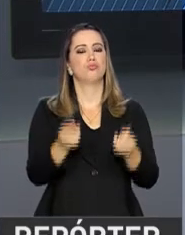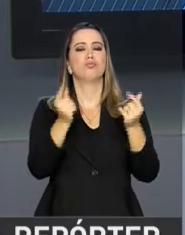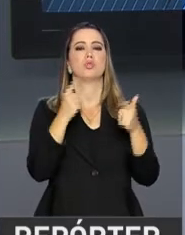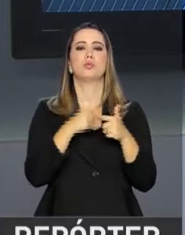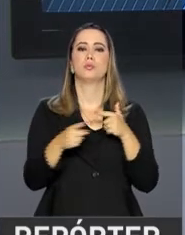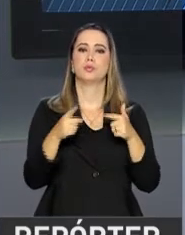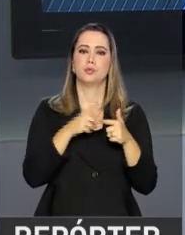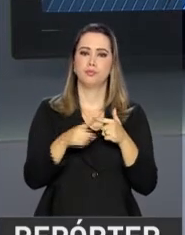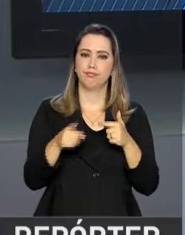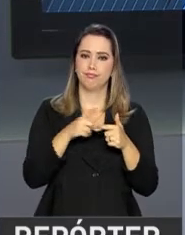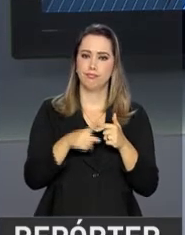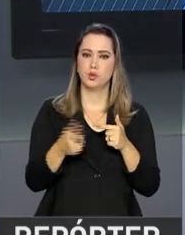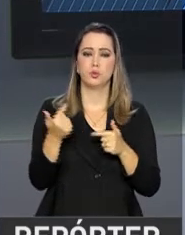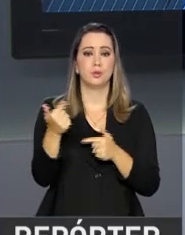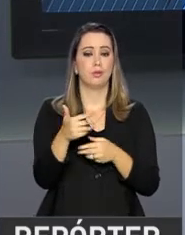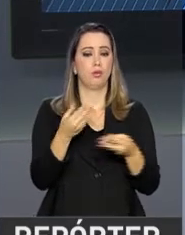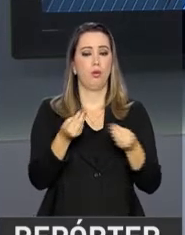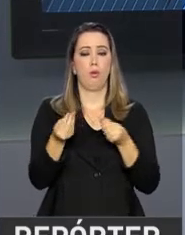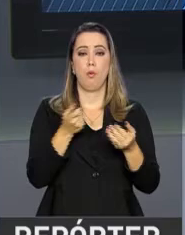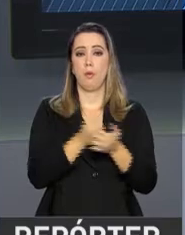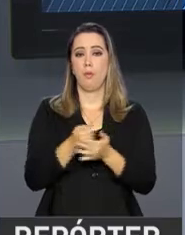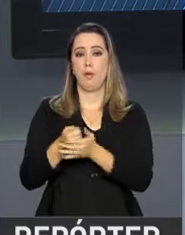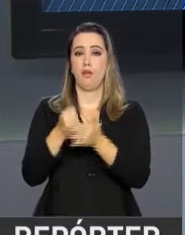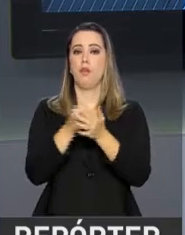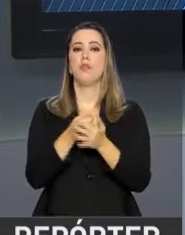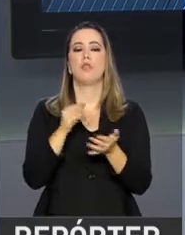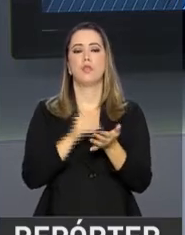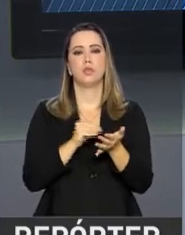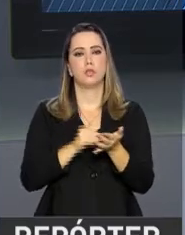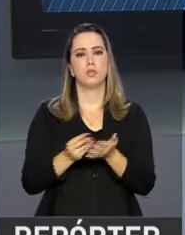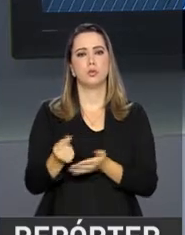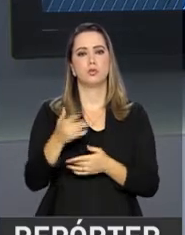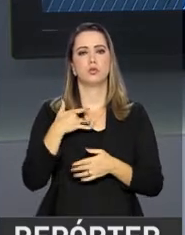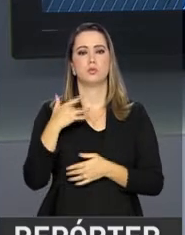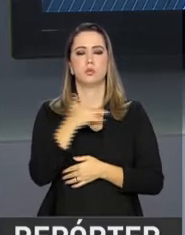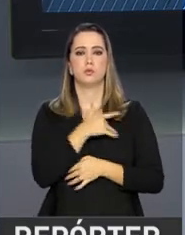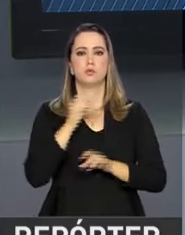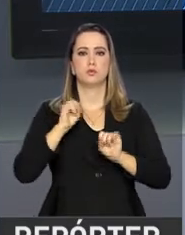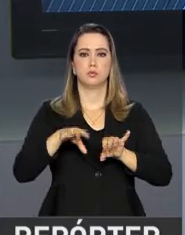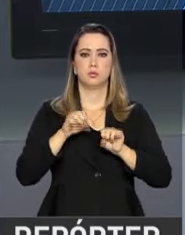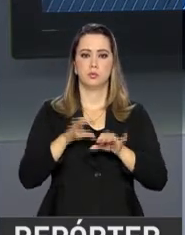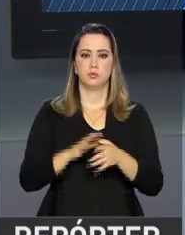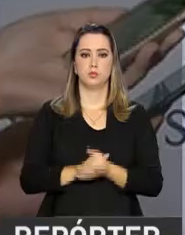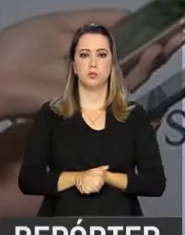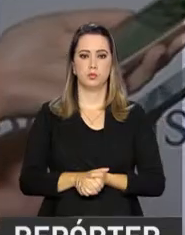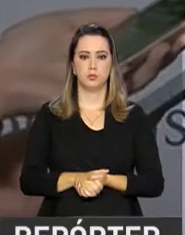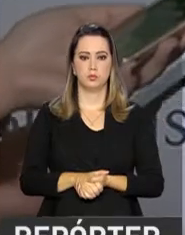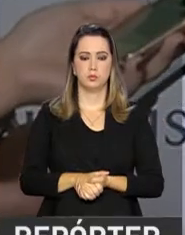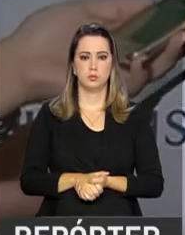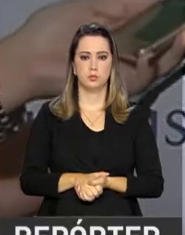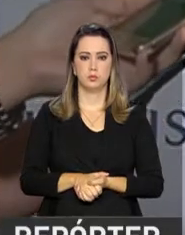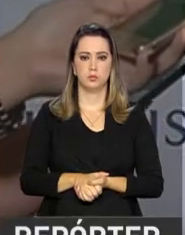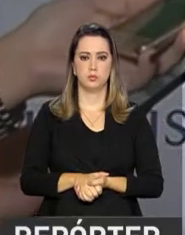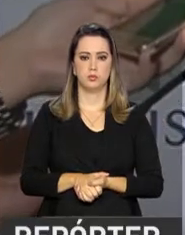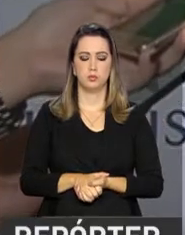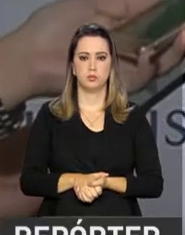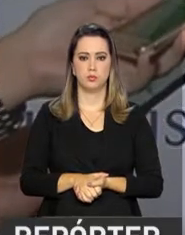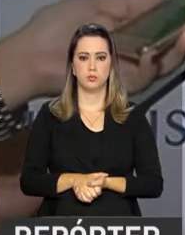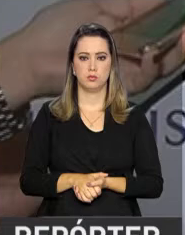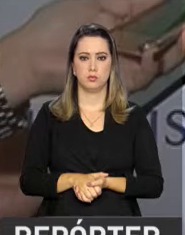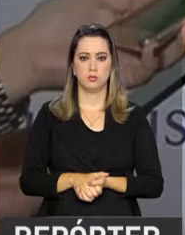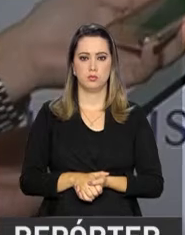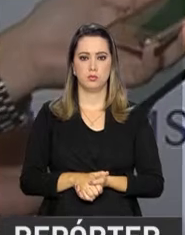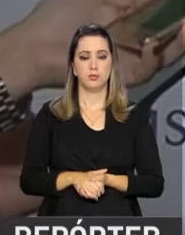em pouco tempo ficará comprometido e vai faltar recurso para a saúde e educação. O que está